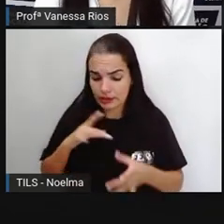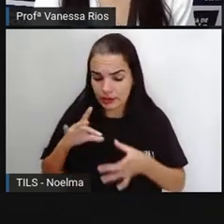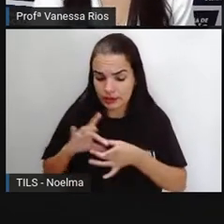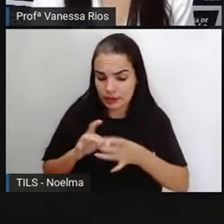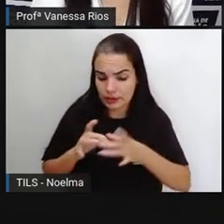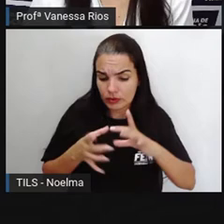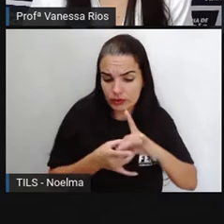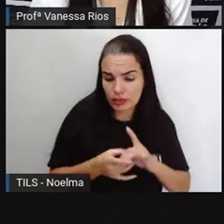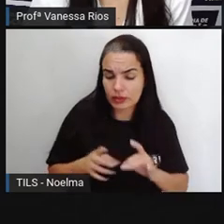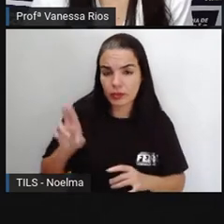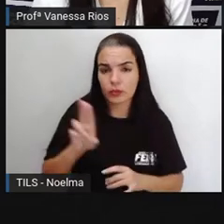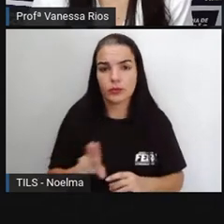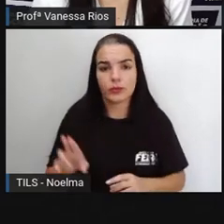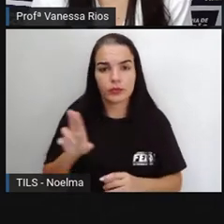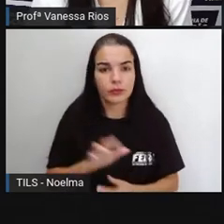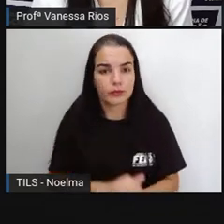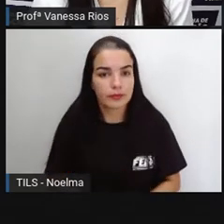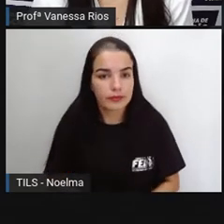seu uso.